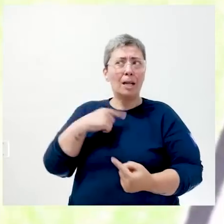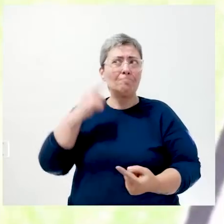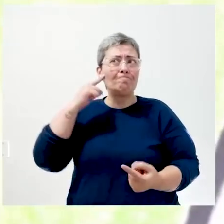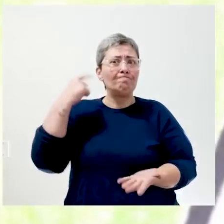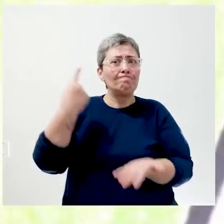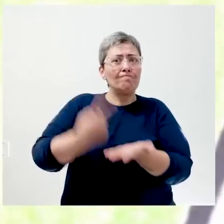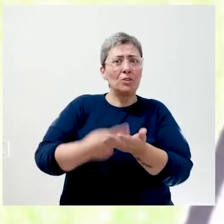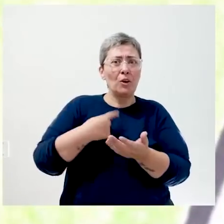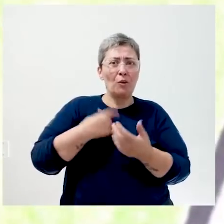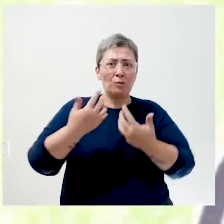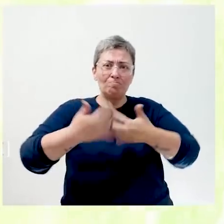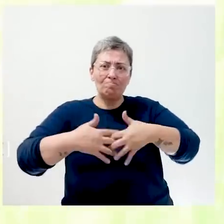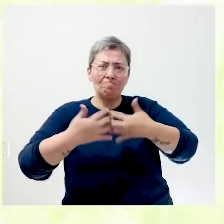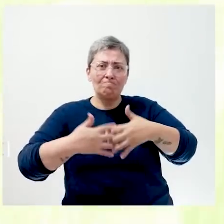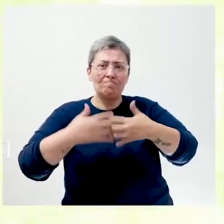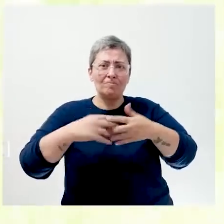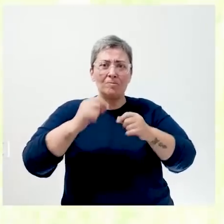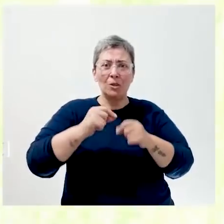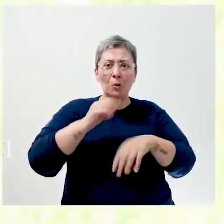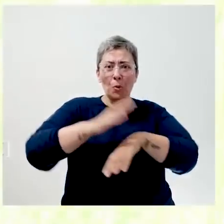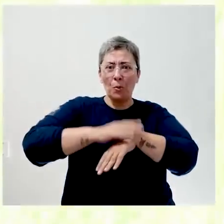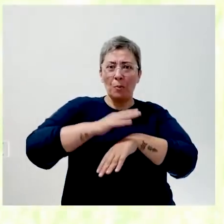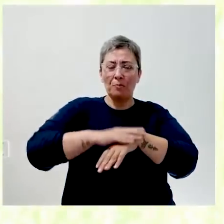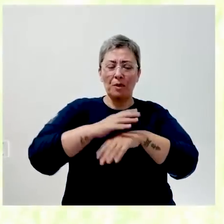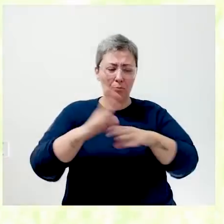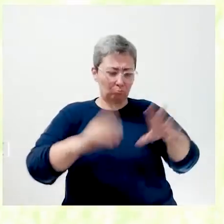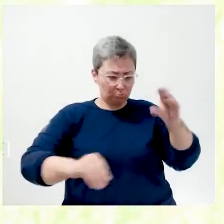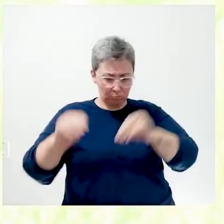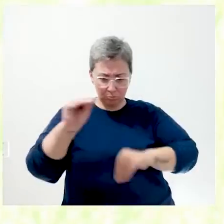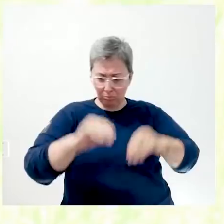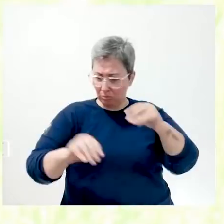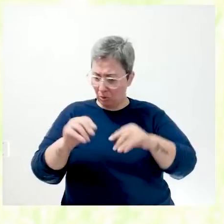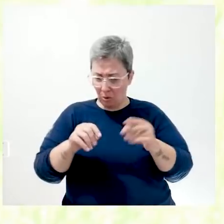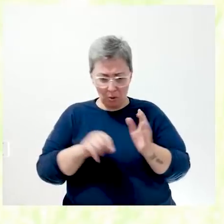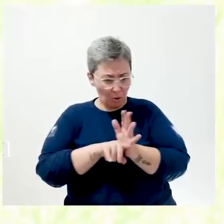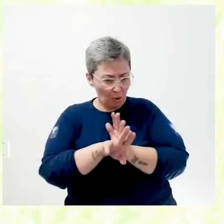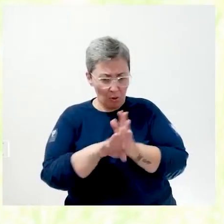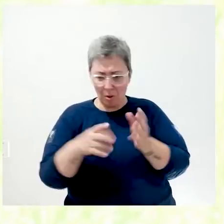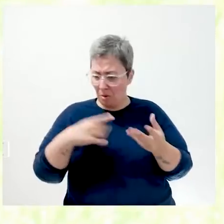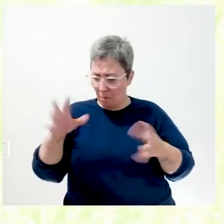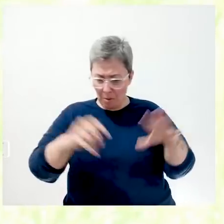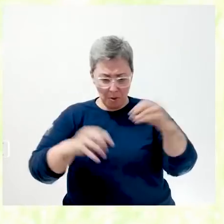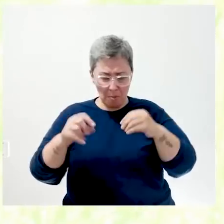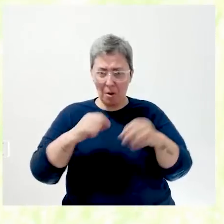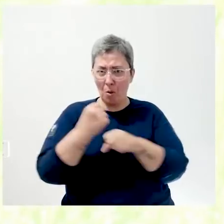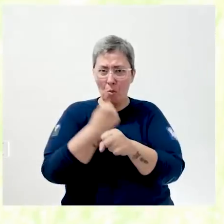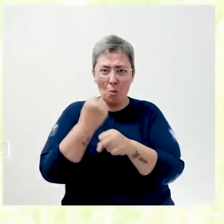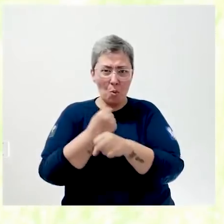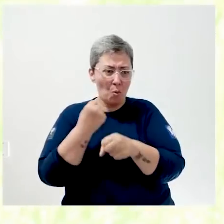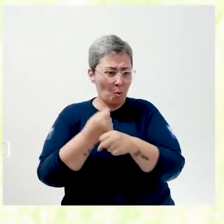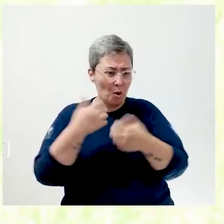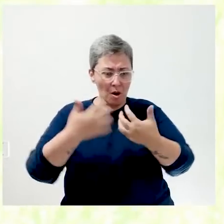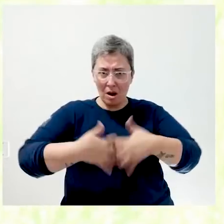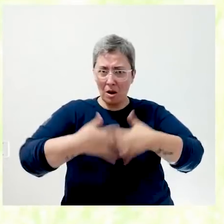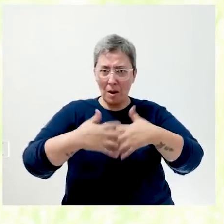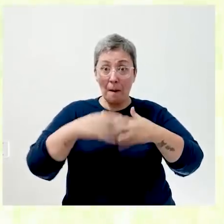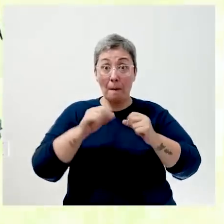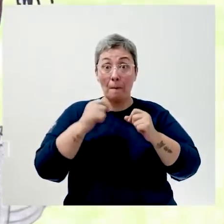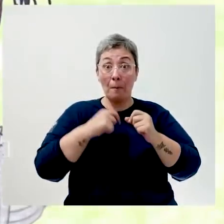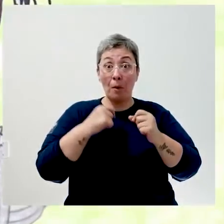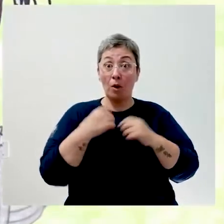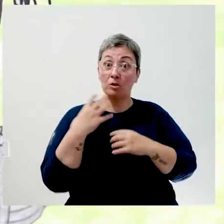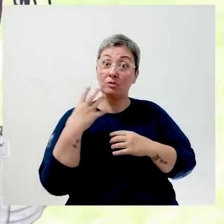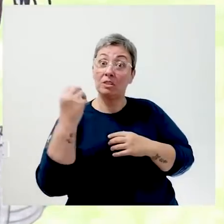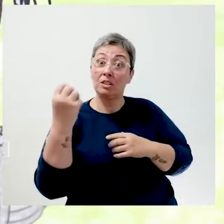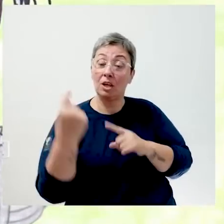decidiu criar uma máquina do tempo. A menina juntou sucata na garagem de casa para construir uma máquina com a qual